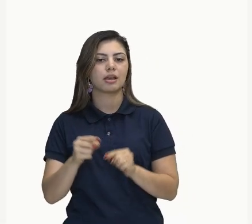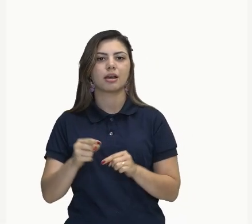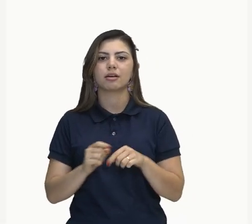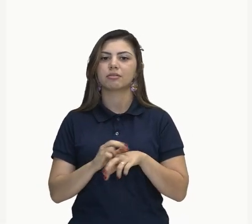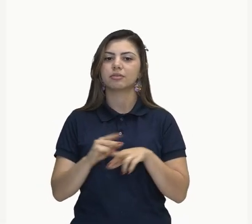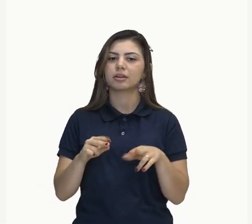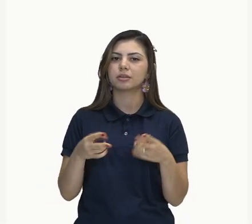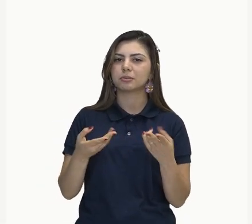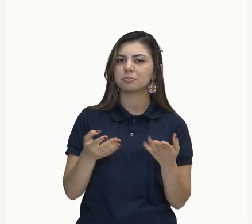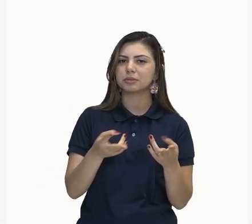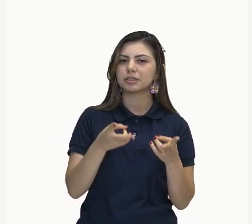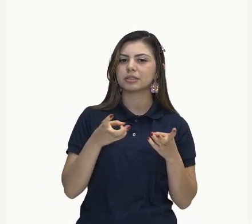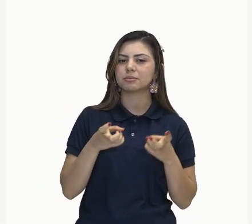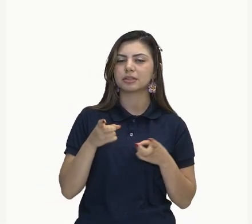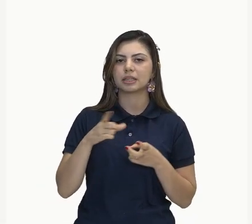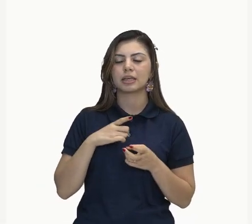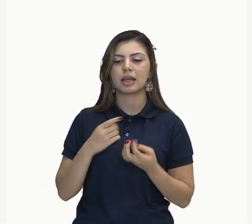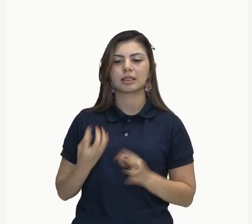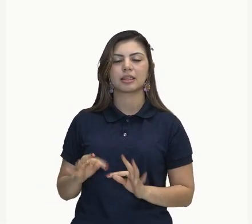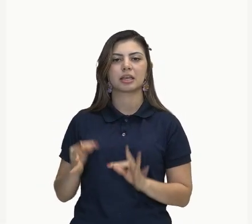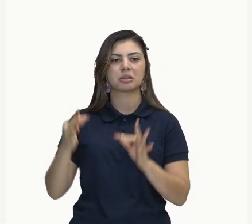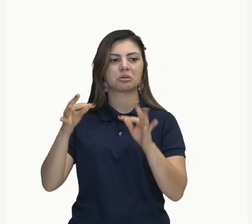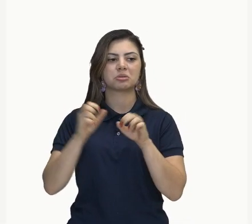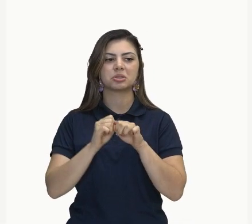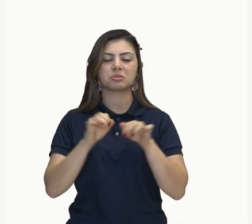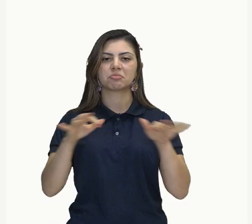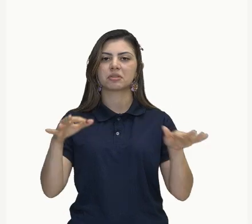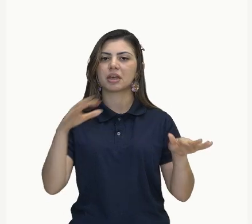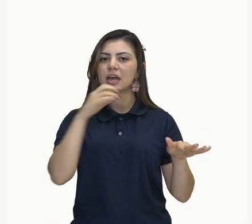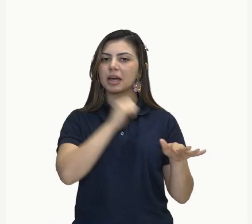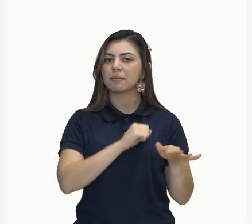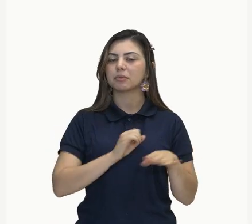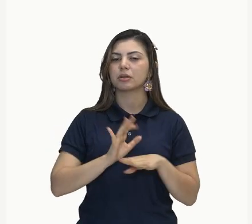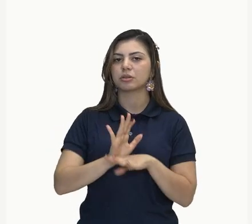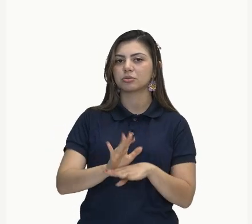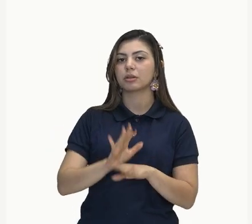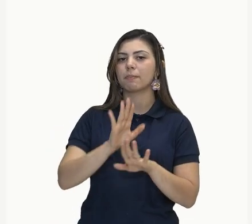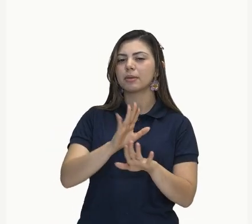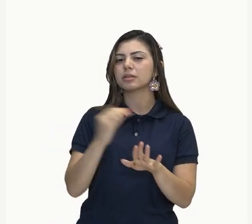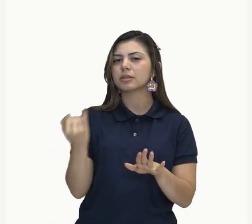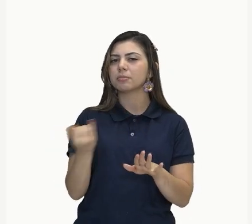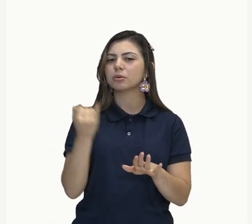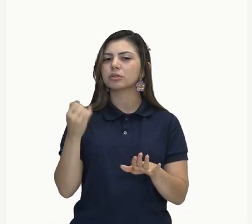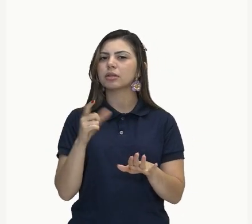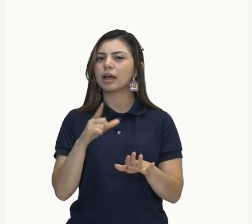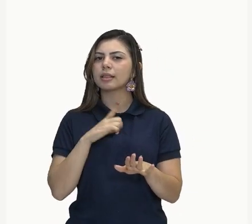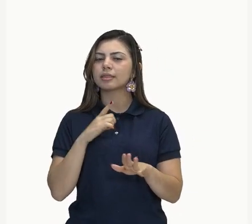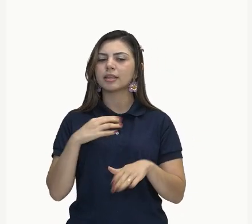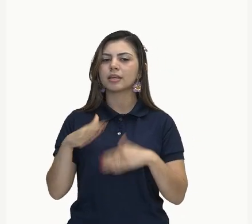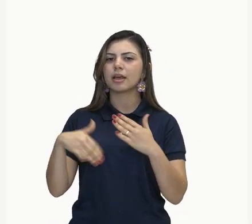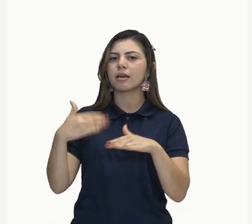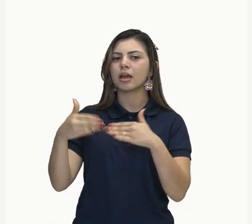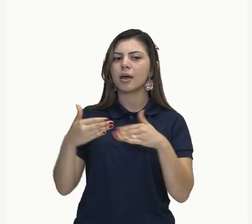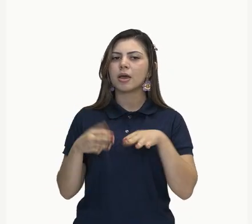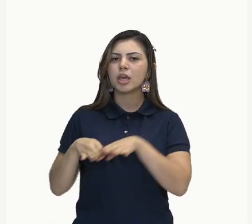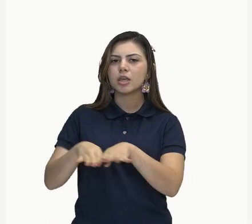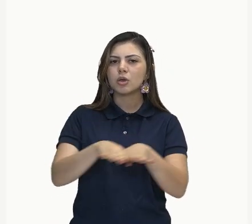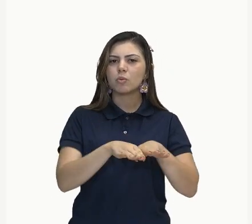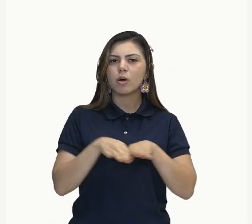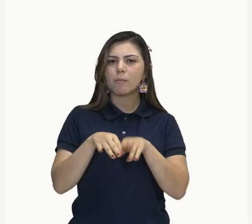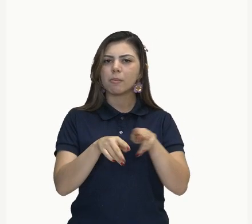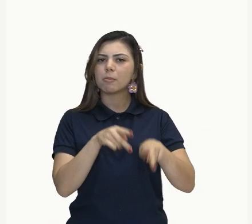conhecimento circulam pelo mundo com rapidez. Mas é importante perguntar: esses avanços chegam para todos e da mesma